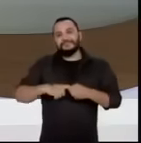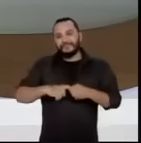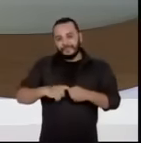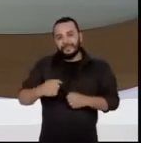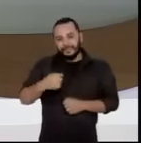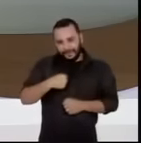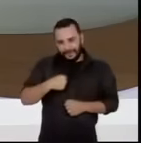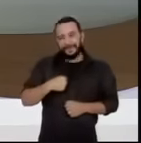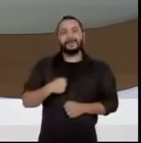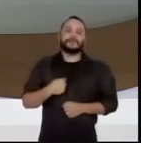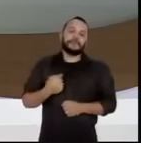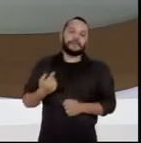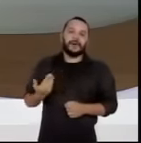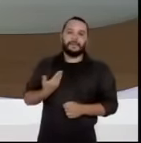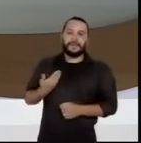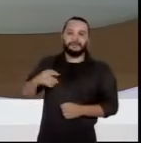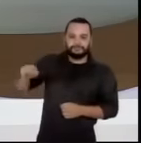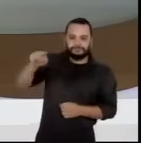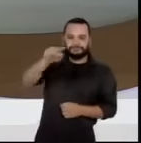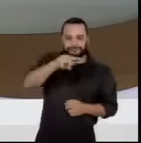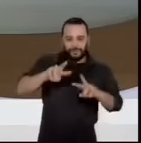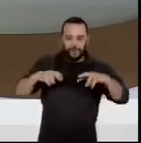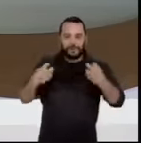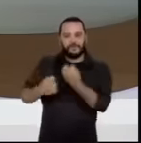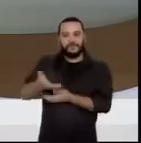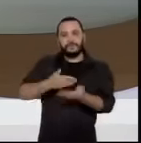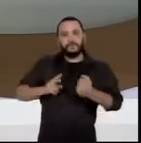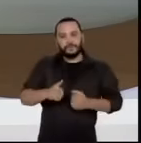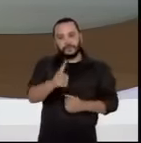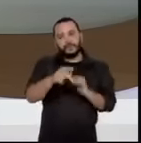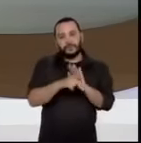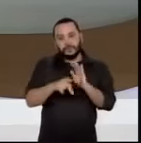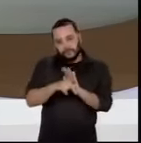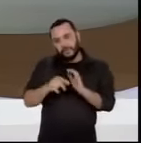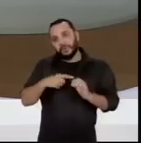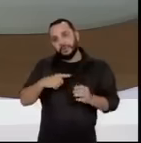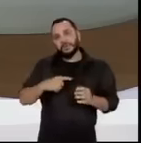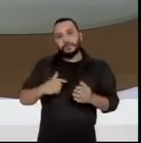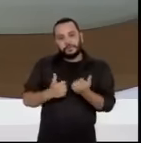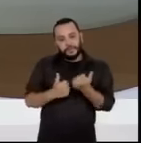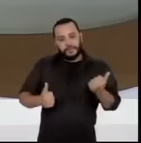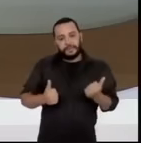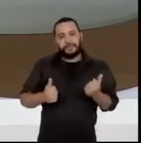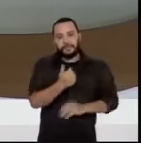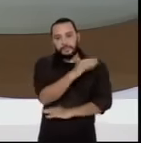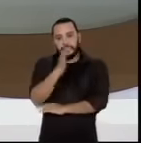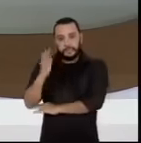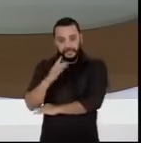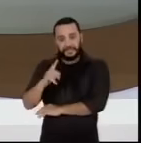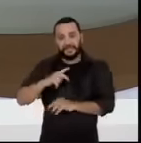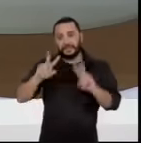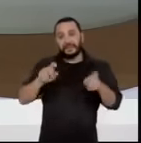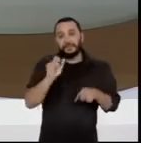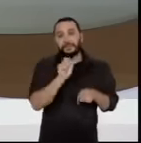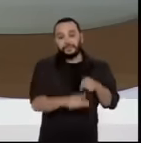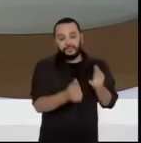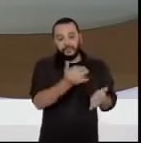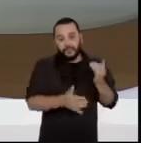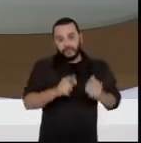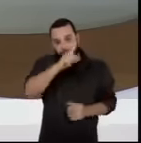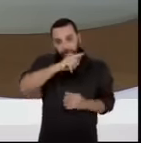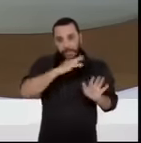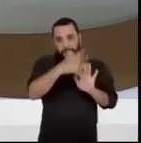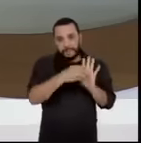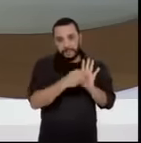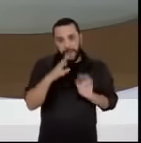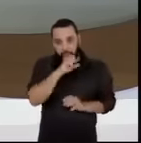eu, colegas jornalistas, para continuar a conversa com o ministro do Meio Ambiente, está no centro dessa crise sobre as queimadas da Amazônia. Fica com a gente,